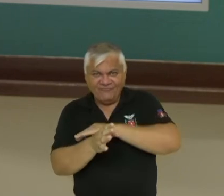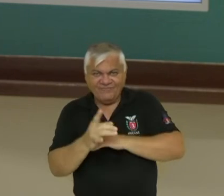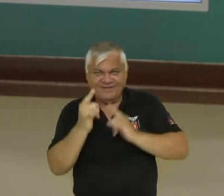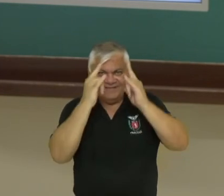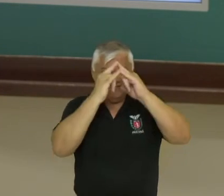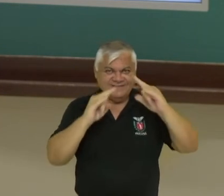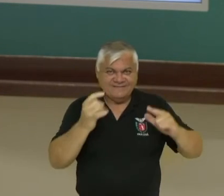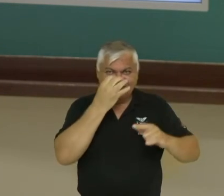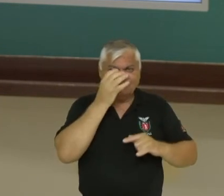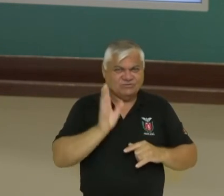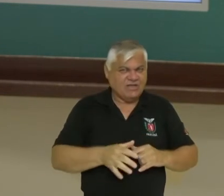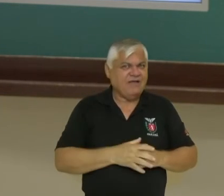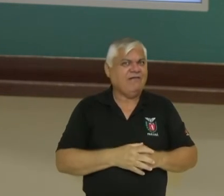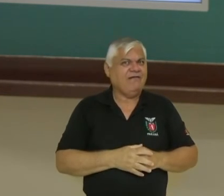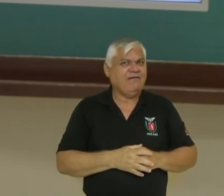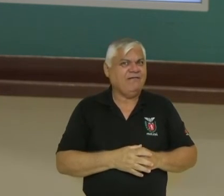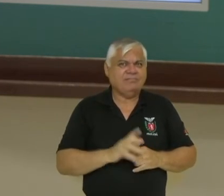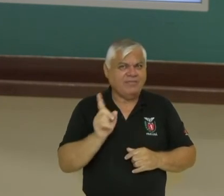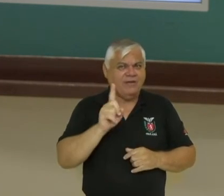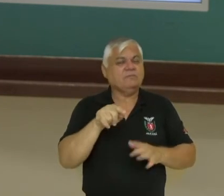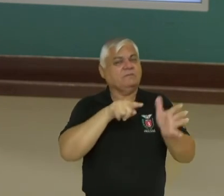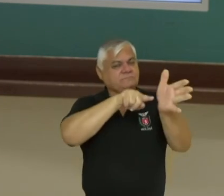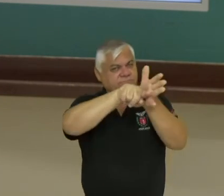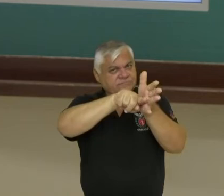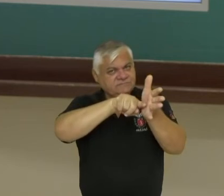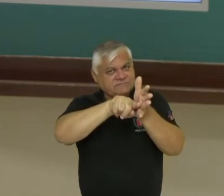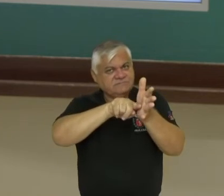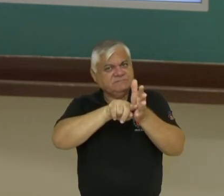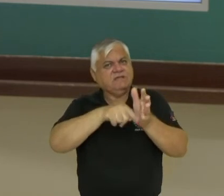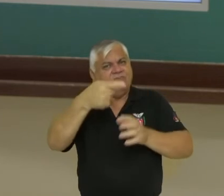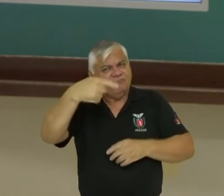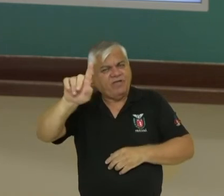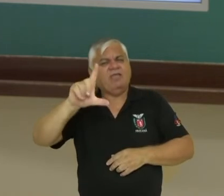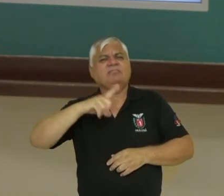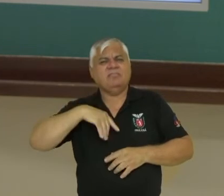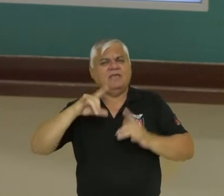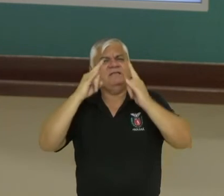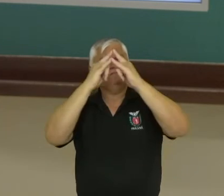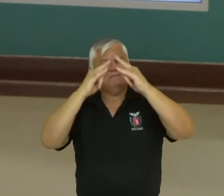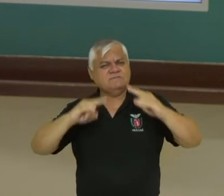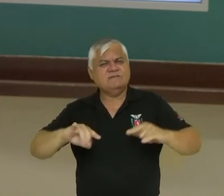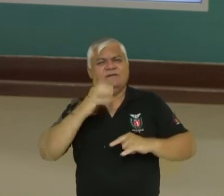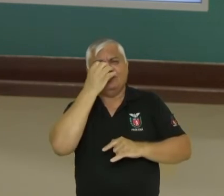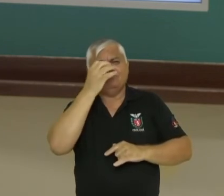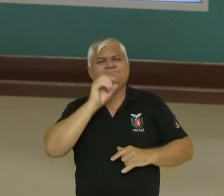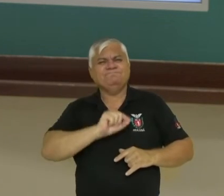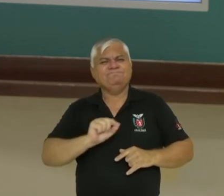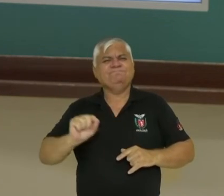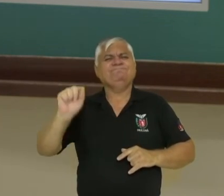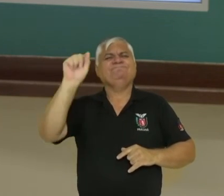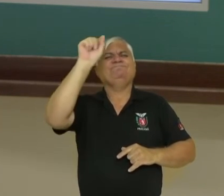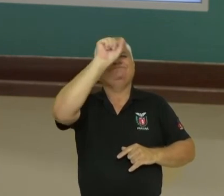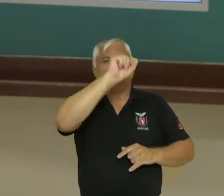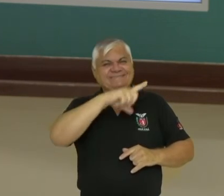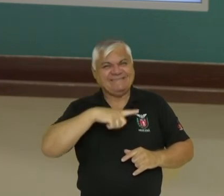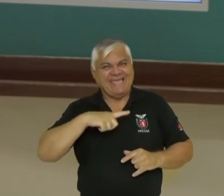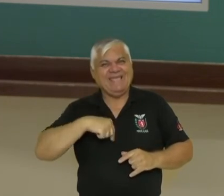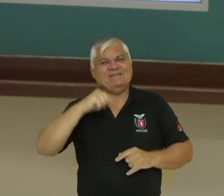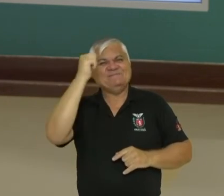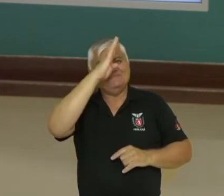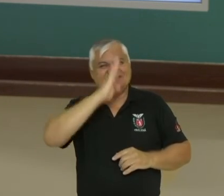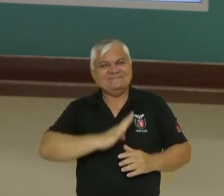de circo? Então, se não assistiu, pesquise e vá assistir. A gente tem circos espalhados pela nossa cidade, por todas as cidades,